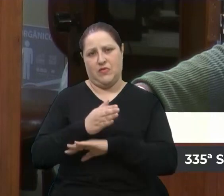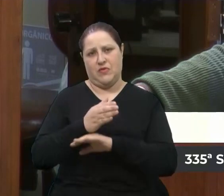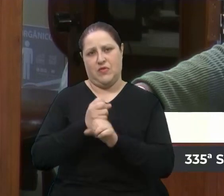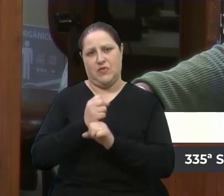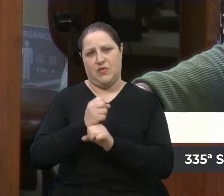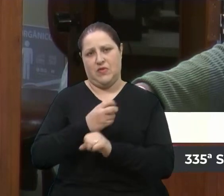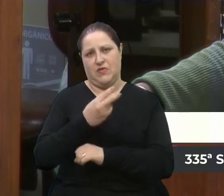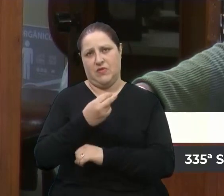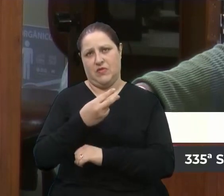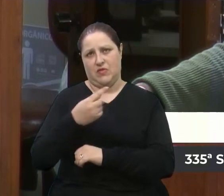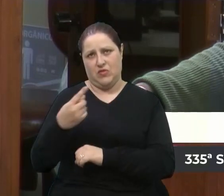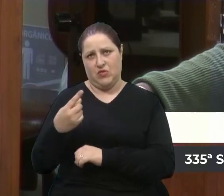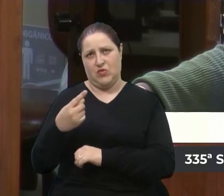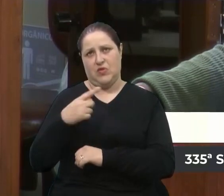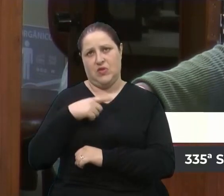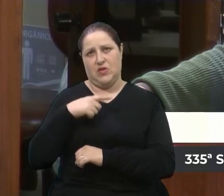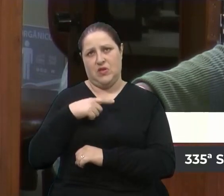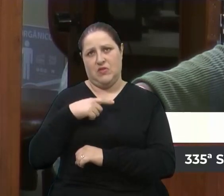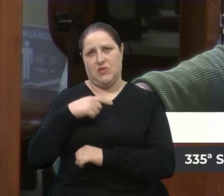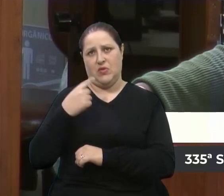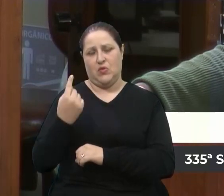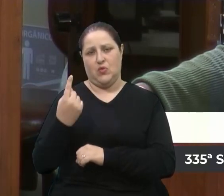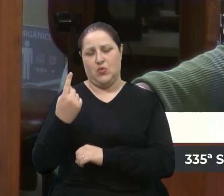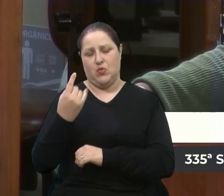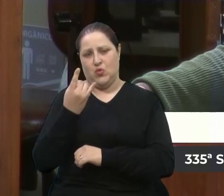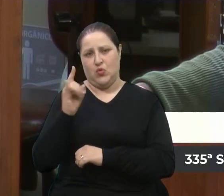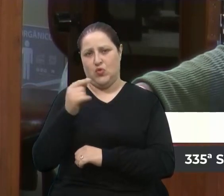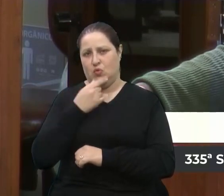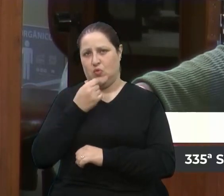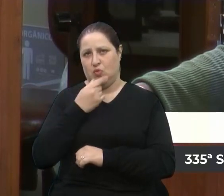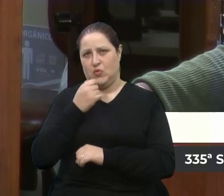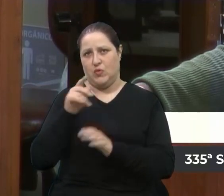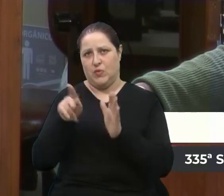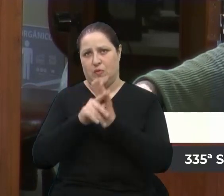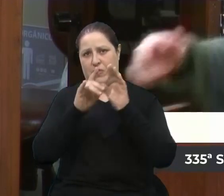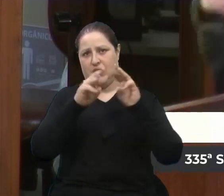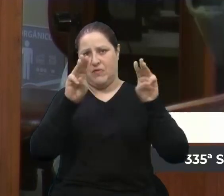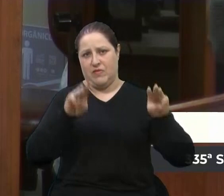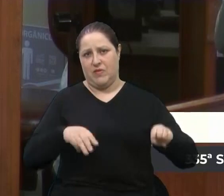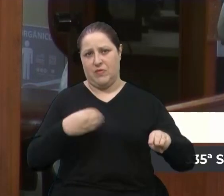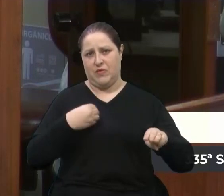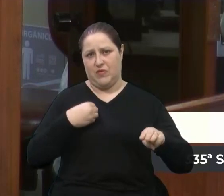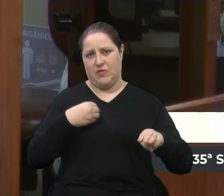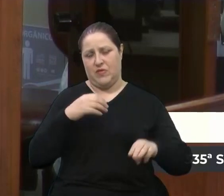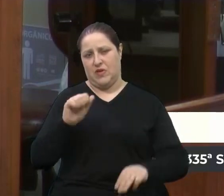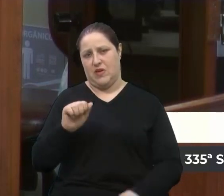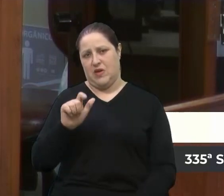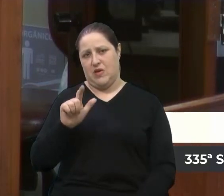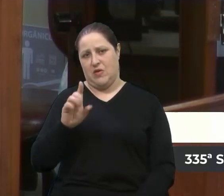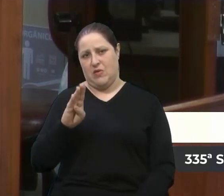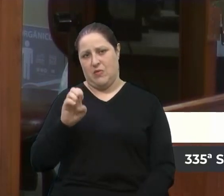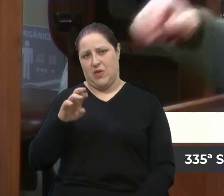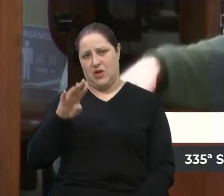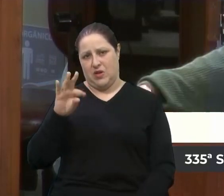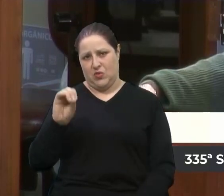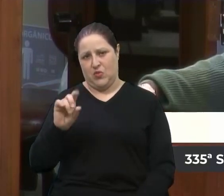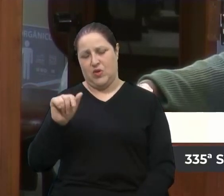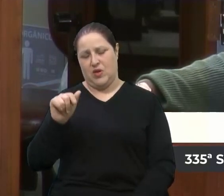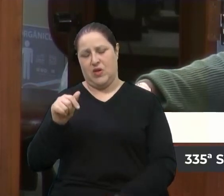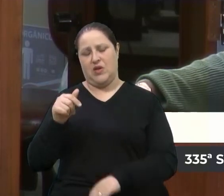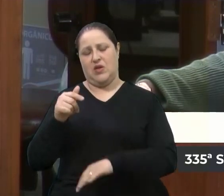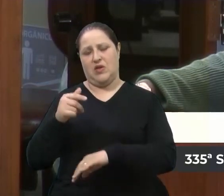Alberto Arioli, o último febiano vivo aqui da cidade de Caxias do Sul, que essa comenda vai poder